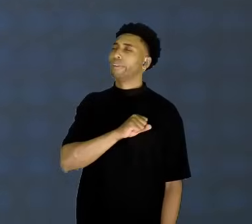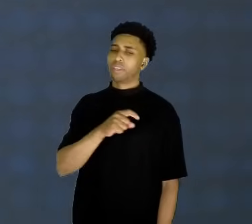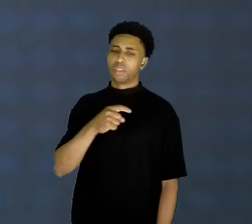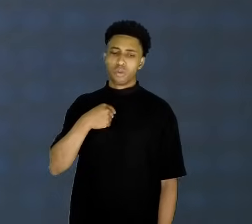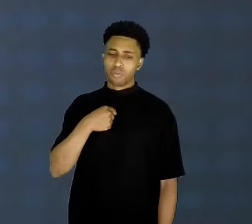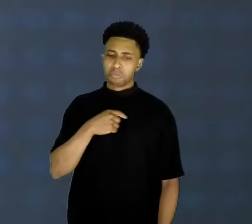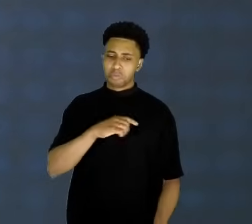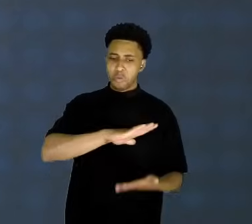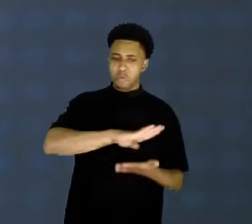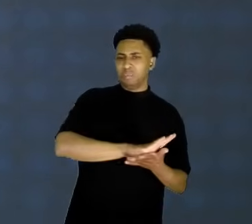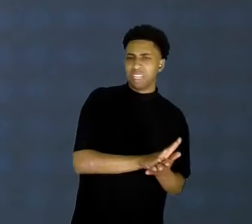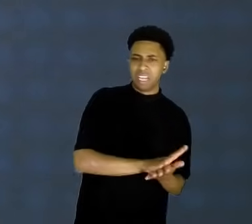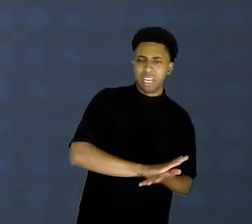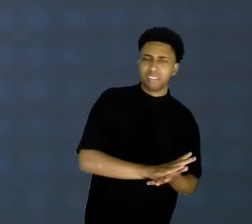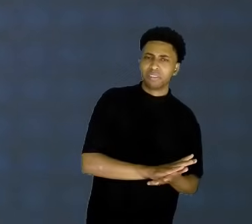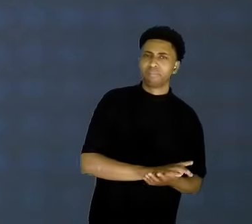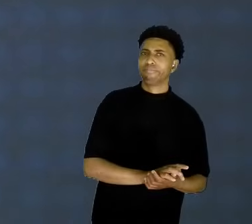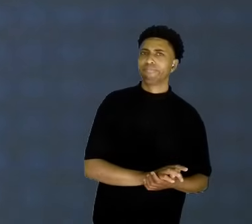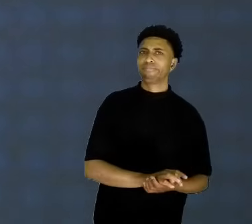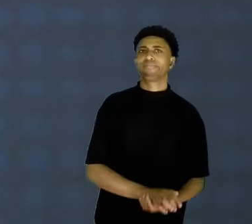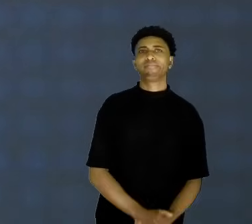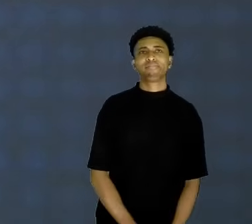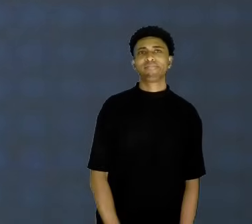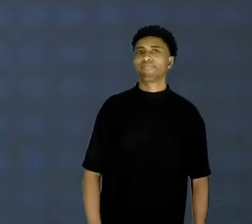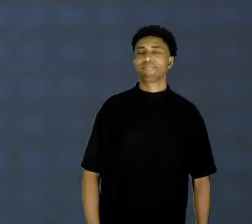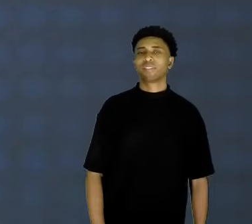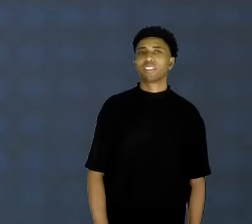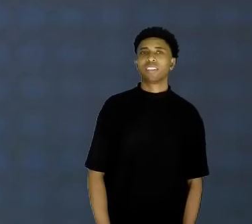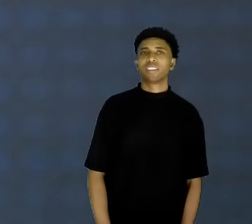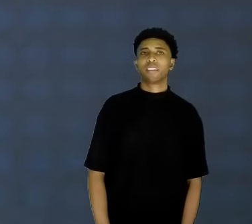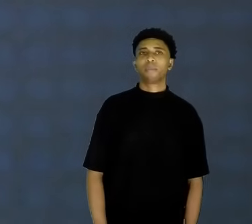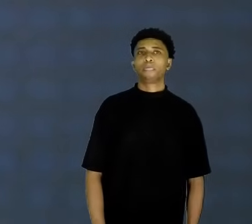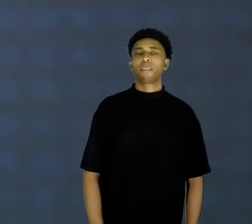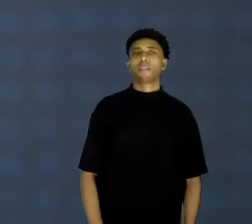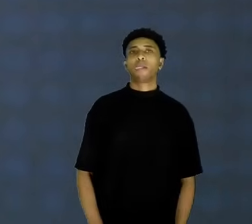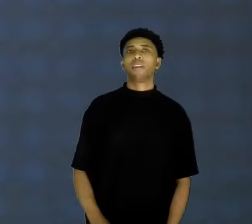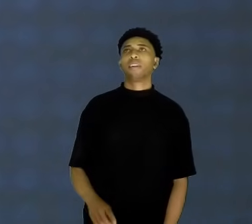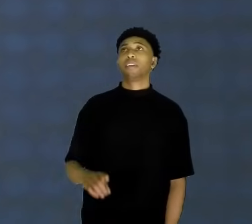Será que não é exatamente por te amar que ele permitiu essa humilhação?